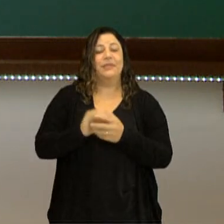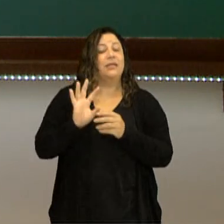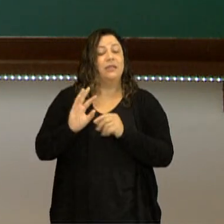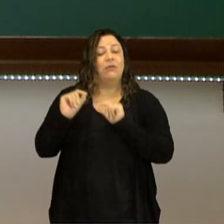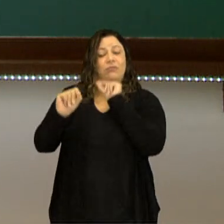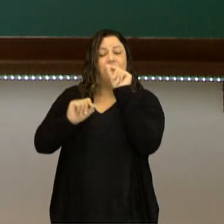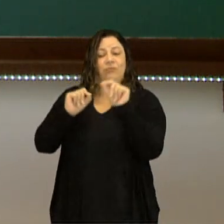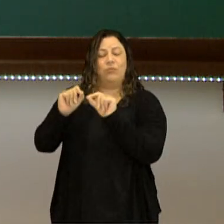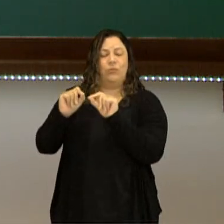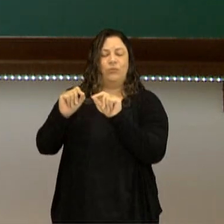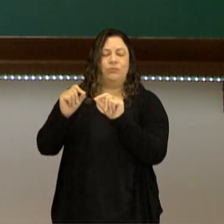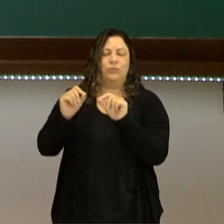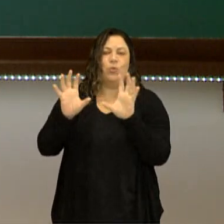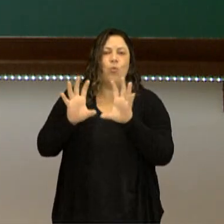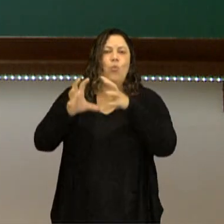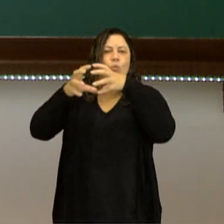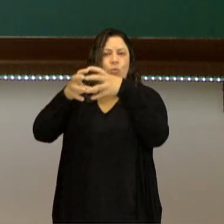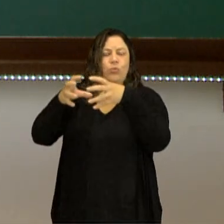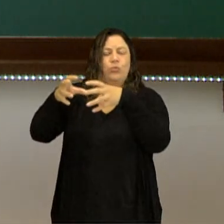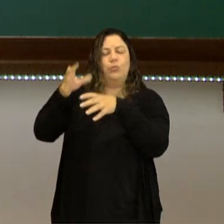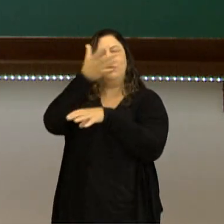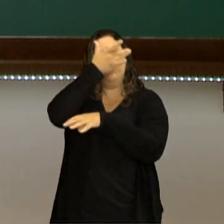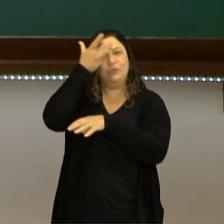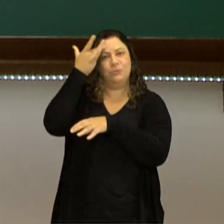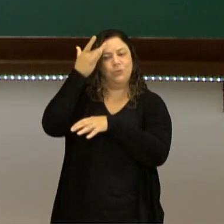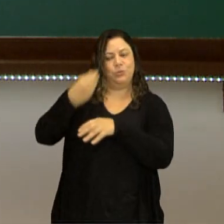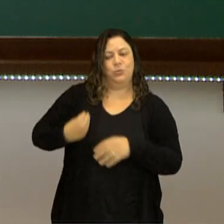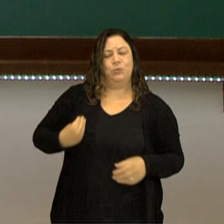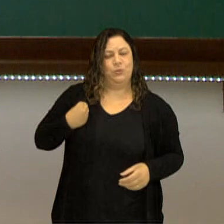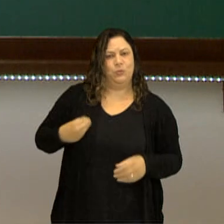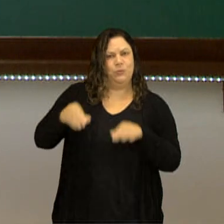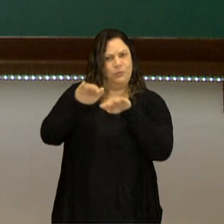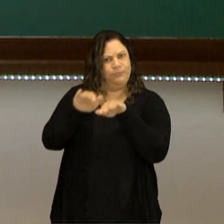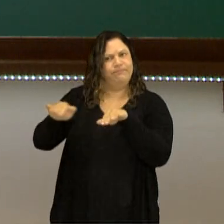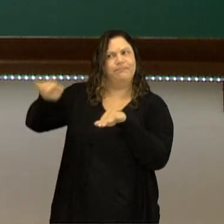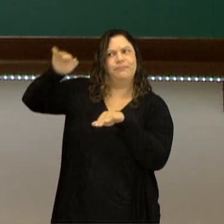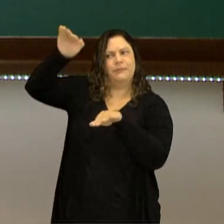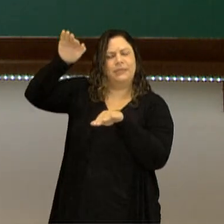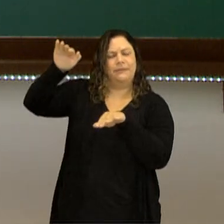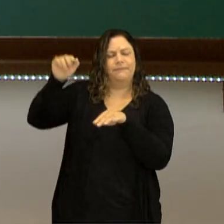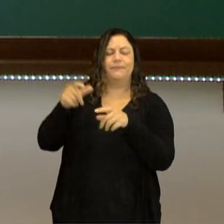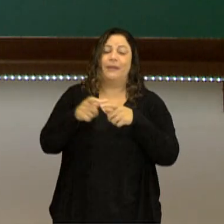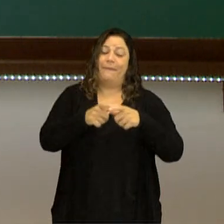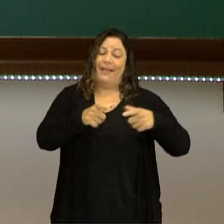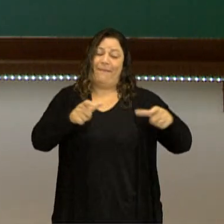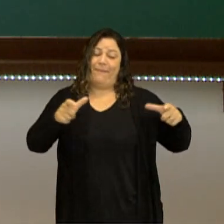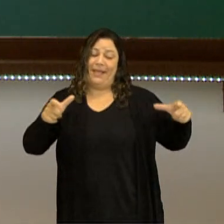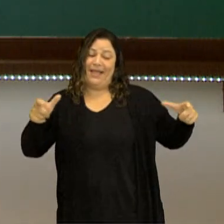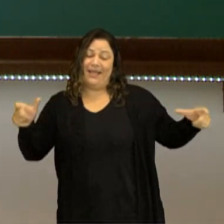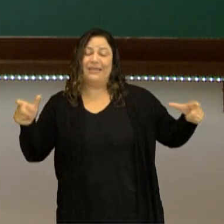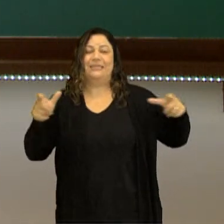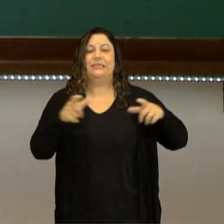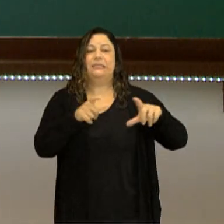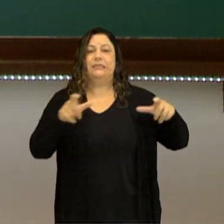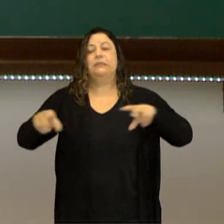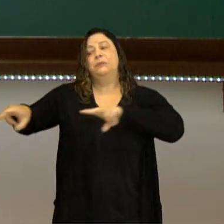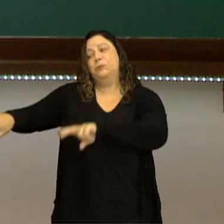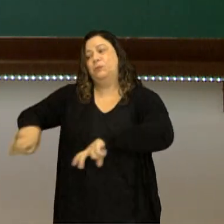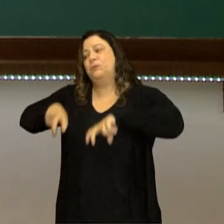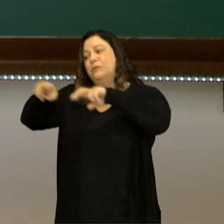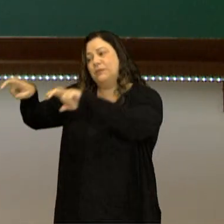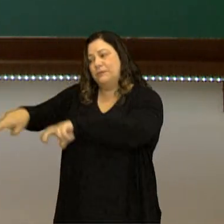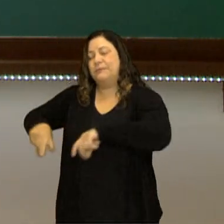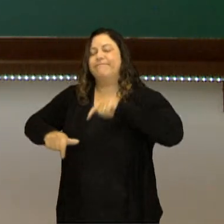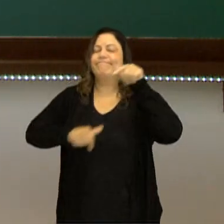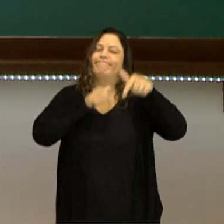esse número, né, esse grupo de pessoas viviam, a grande maioria da população, que eram os camponeses e os trabalhadores